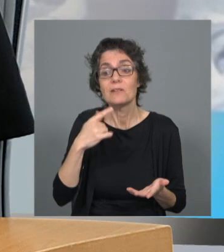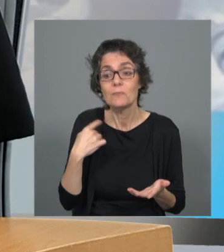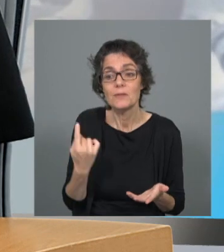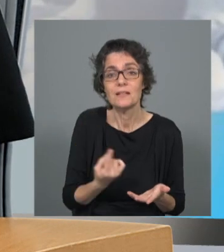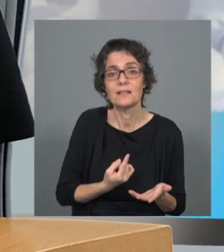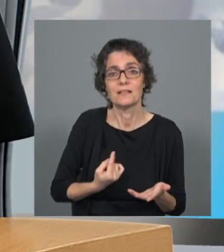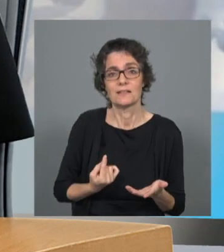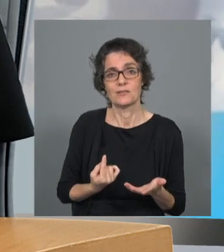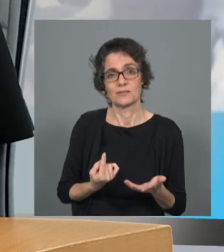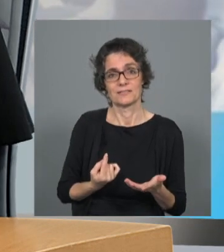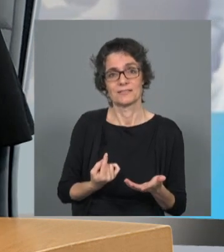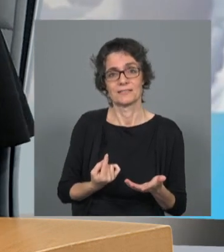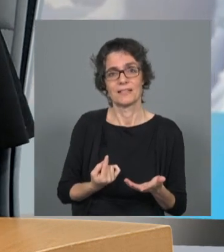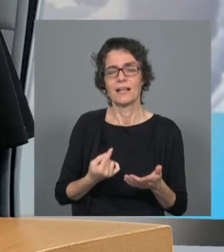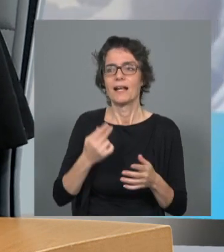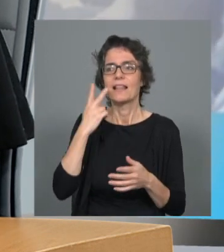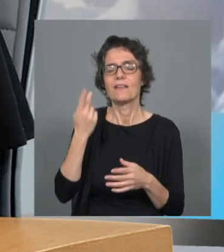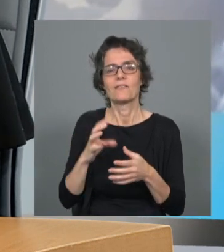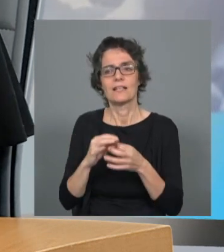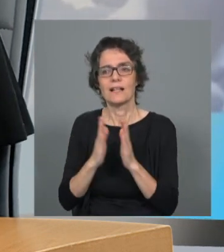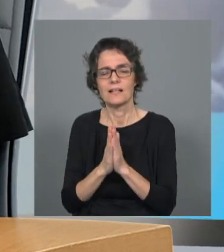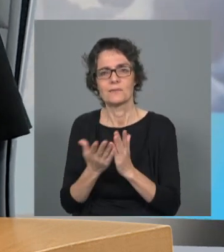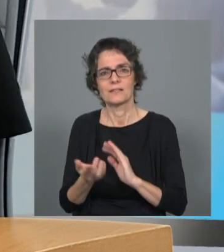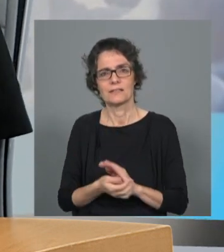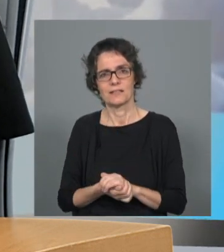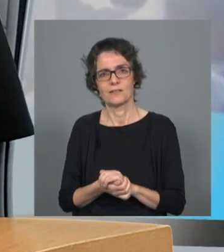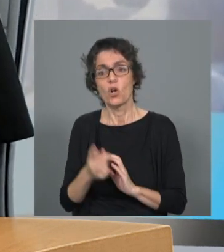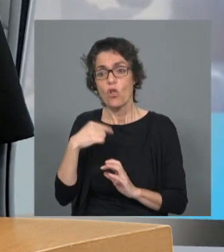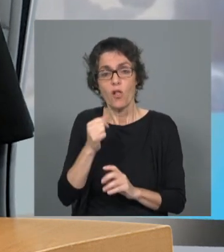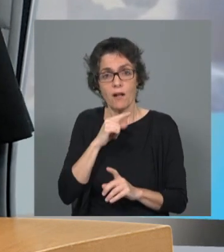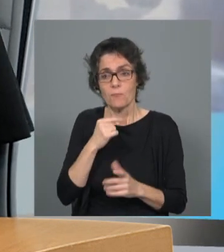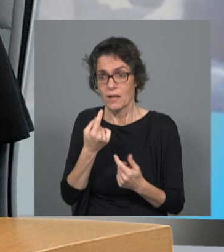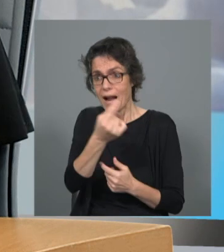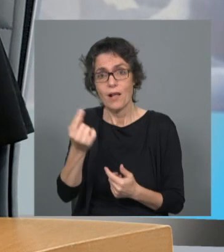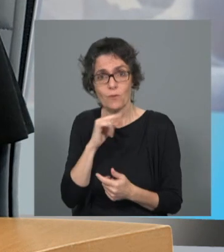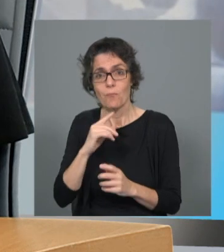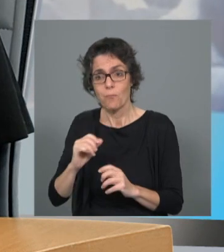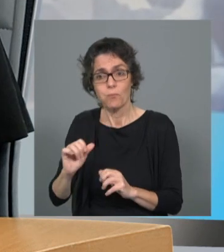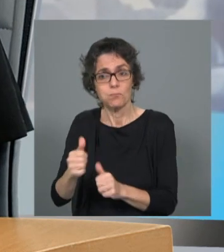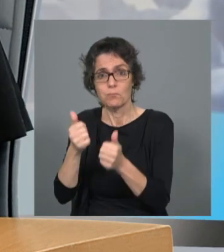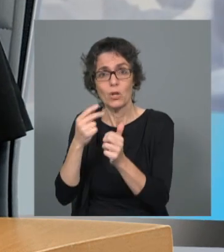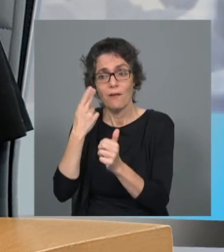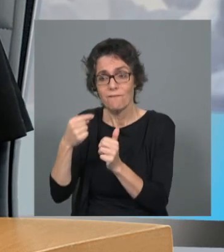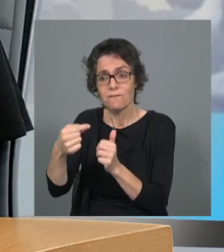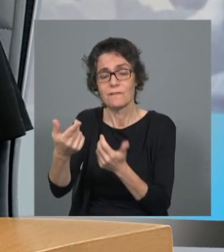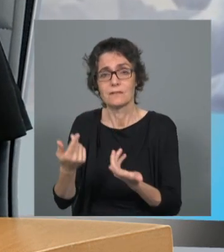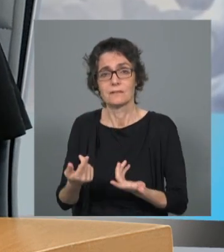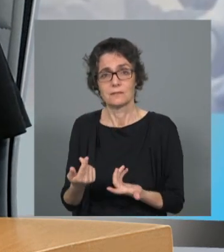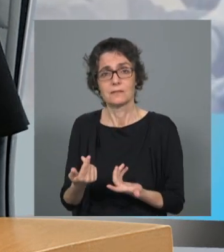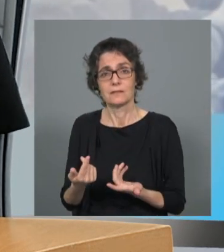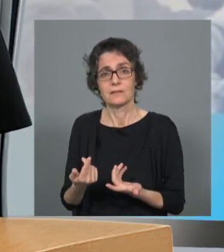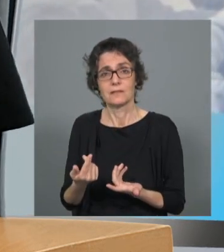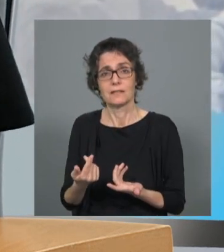na vida paroquial. Há coisas que nós podemos melhorar e